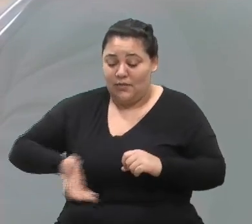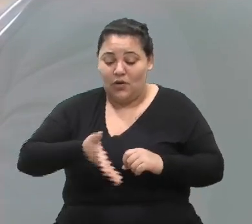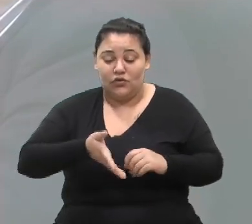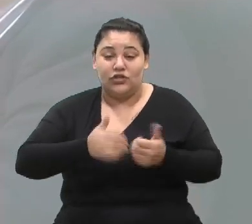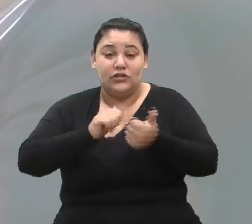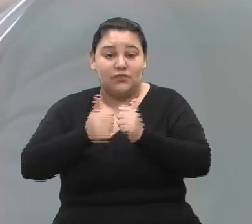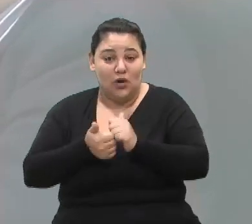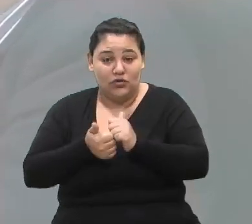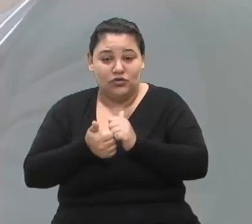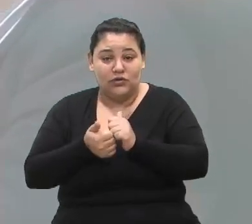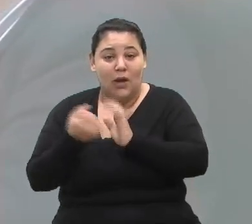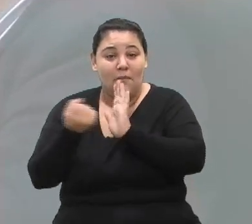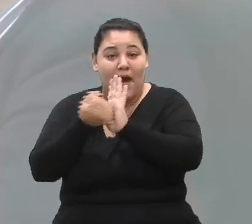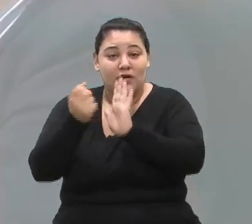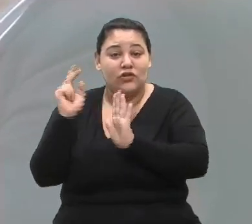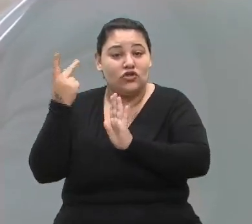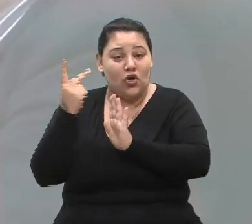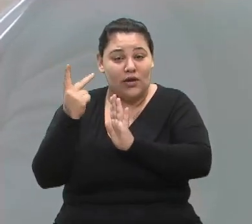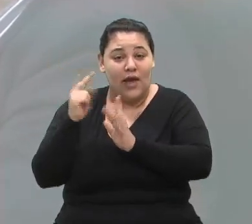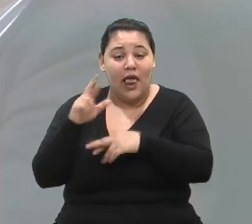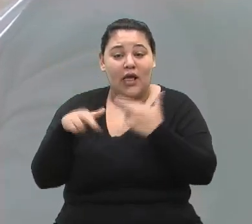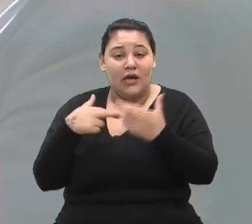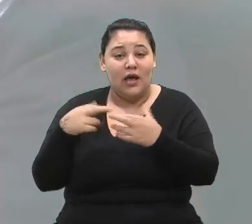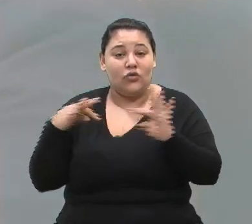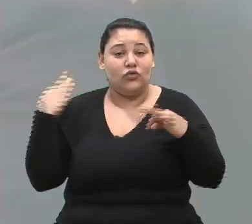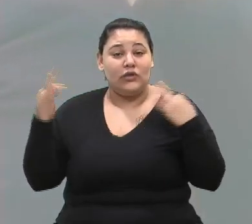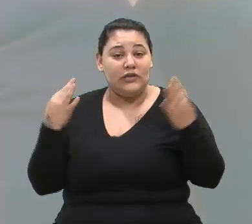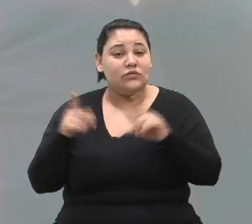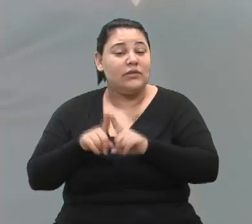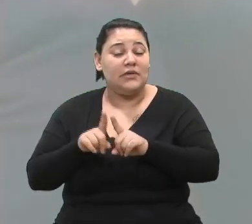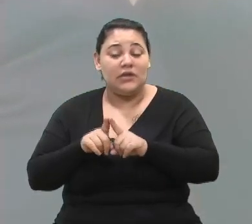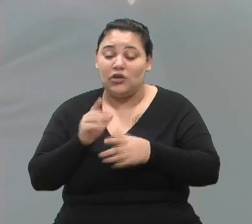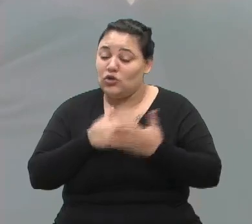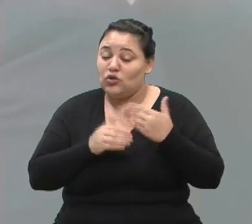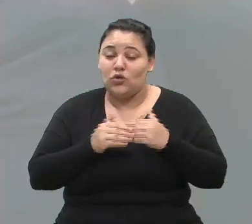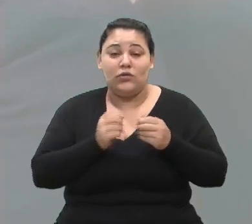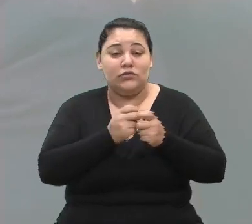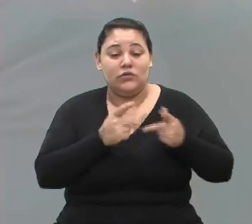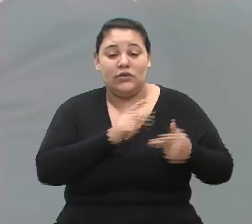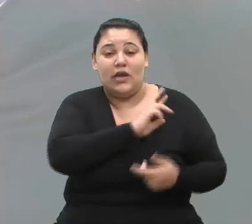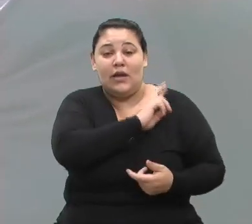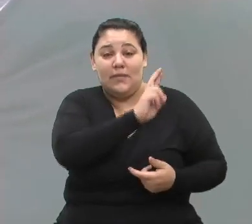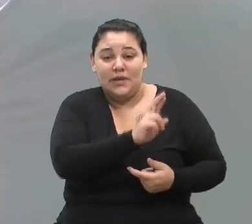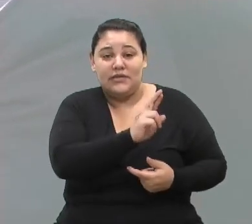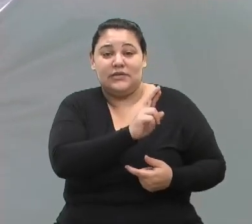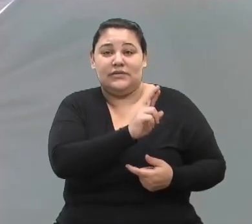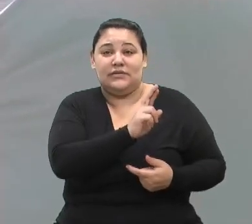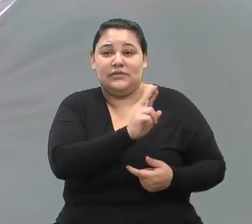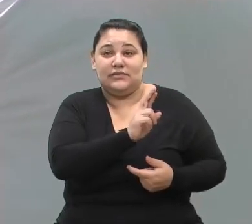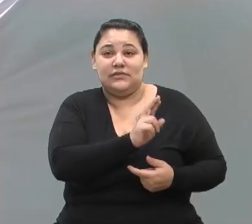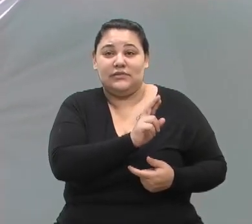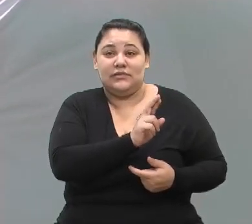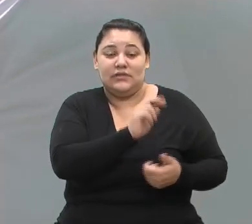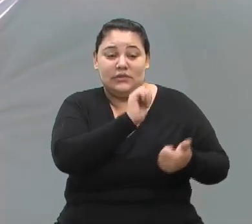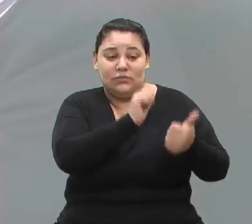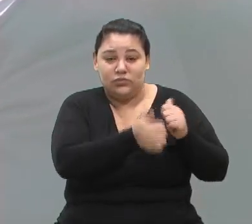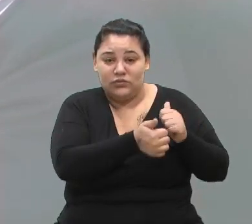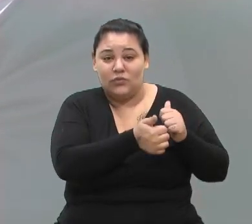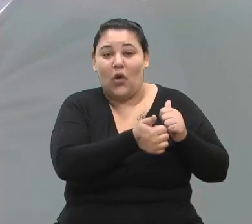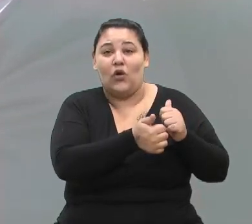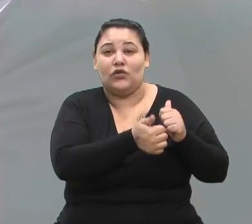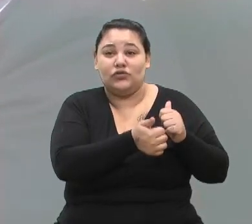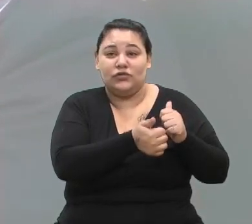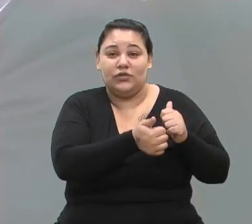histórica, uma questão de turismo e de tudo aquilo que representa os atletas atuais de bocha na busca por